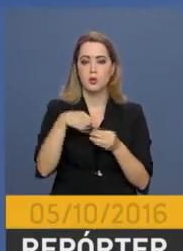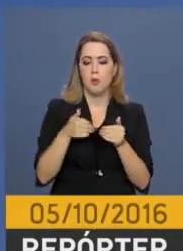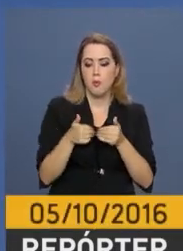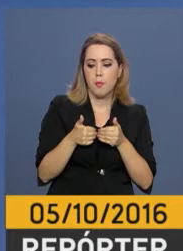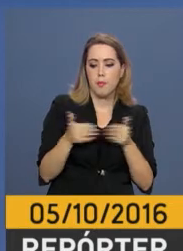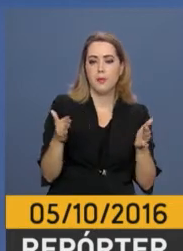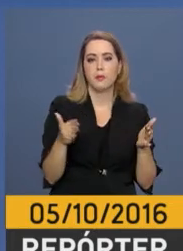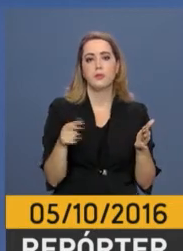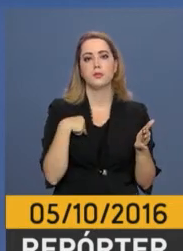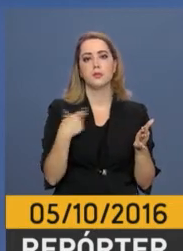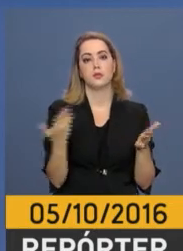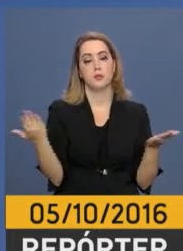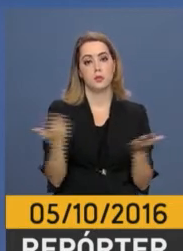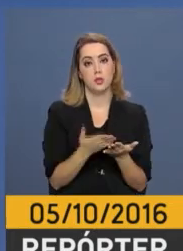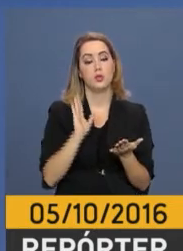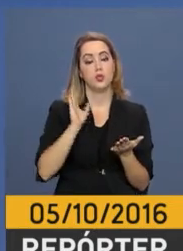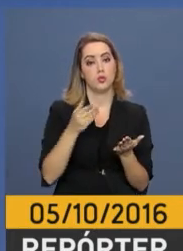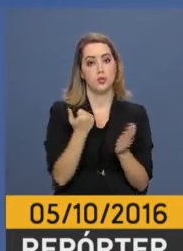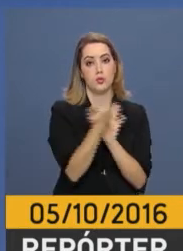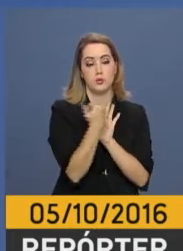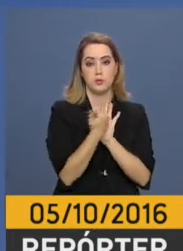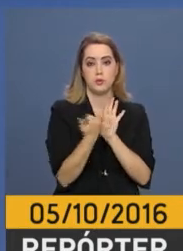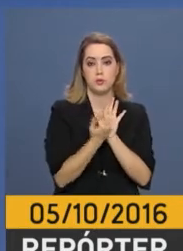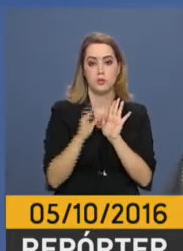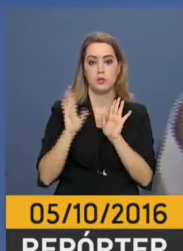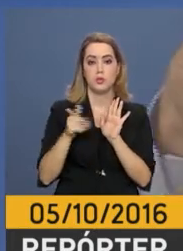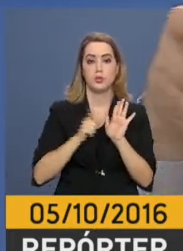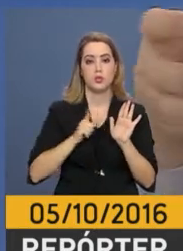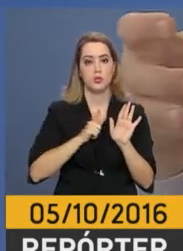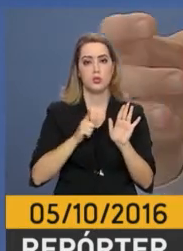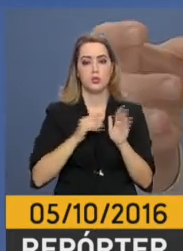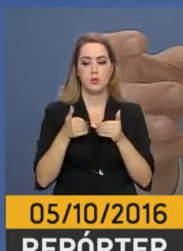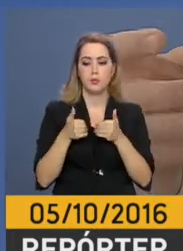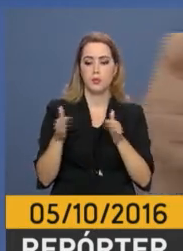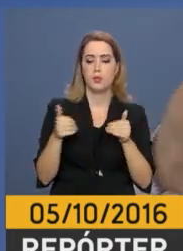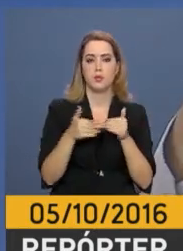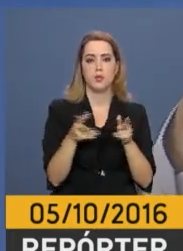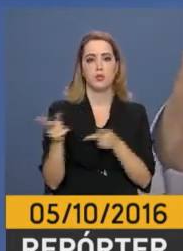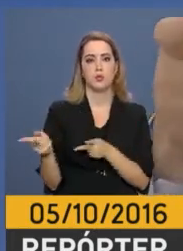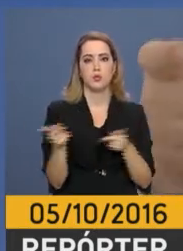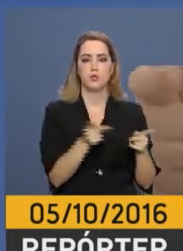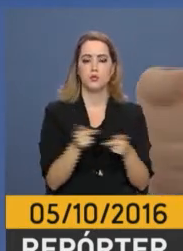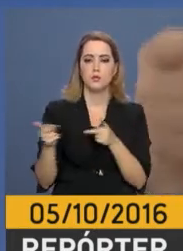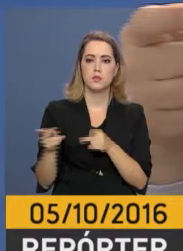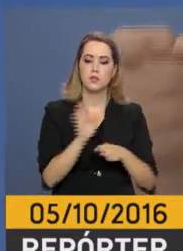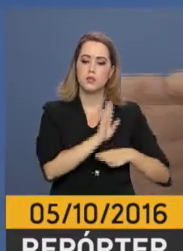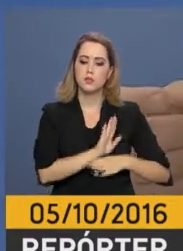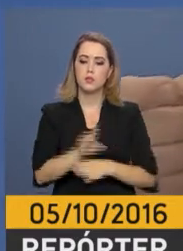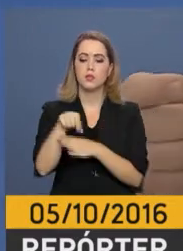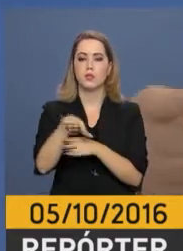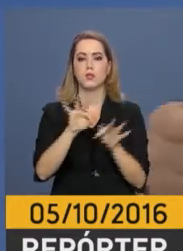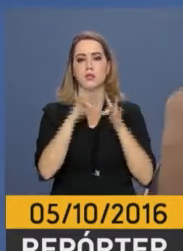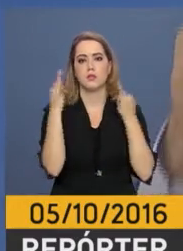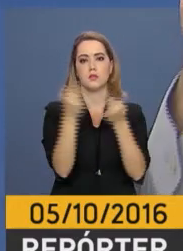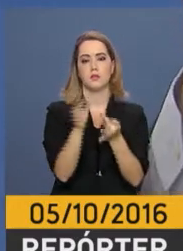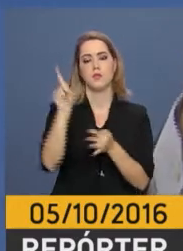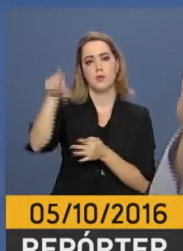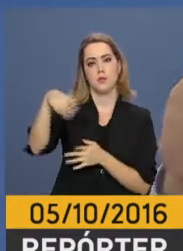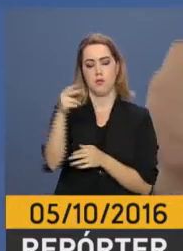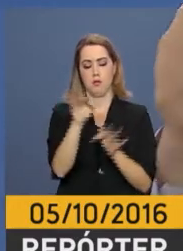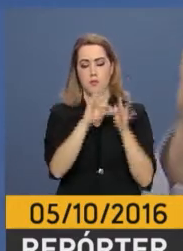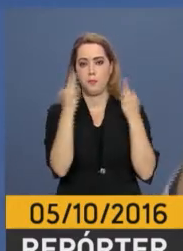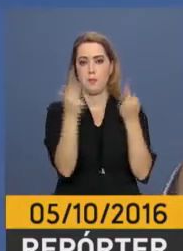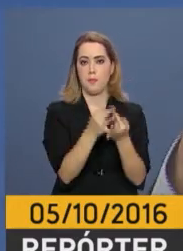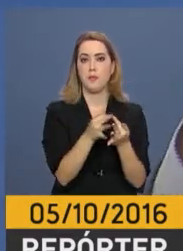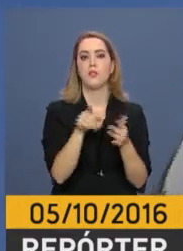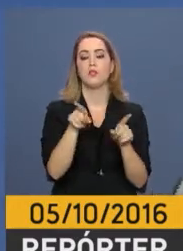ampliar nos programas existentes ampliação de visitação de acompanhamento das famílias do bolsa família nos